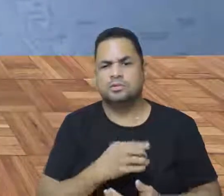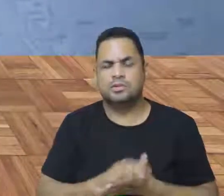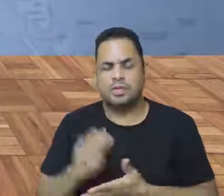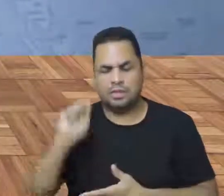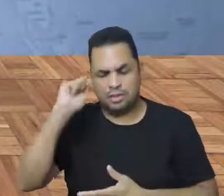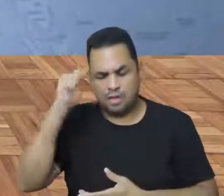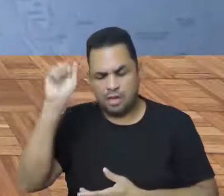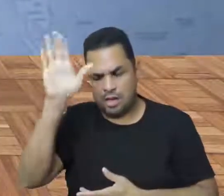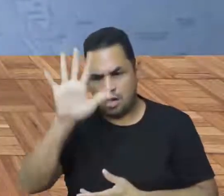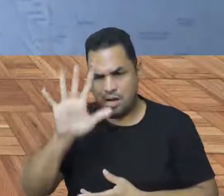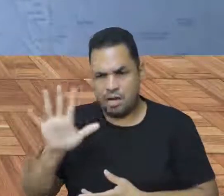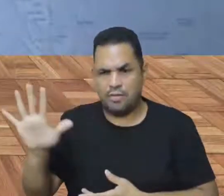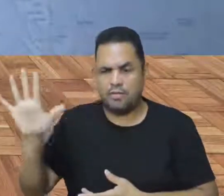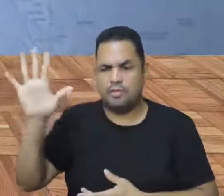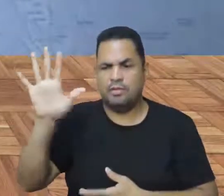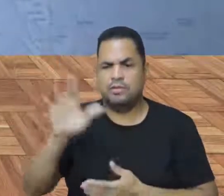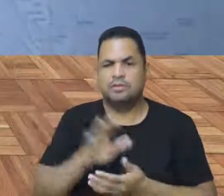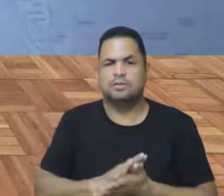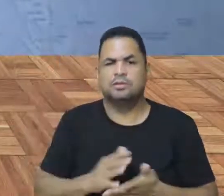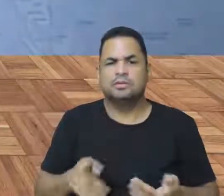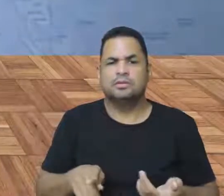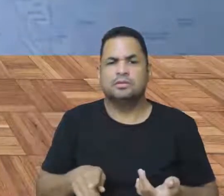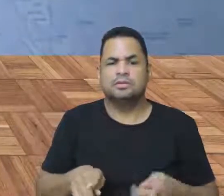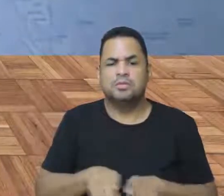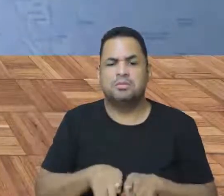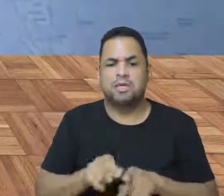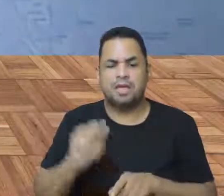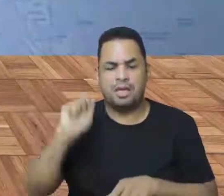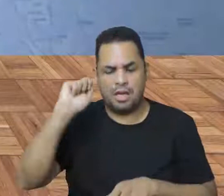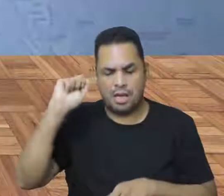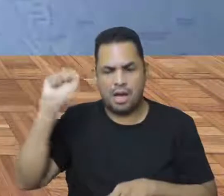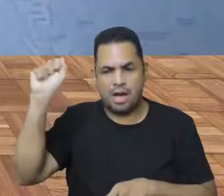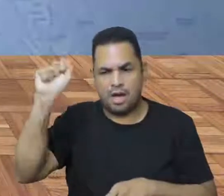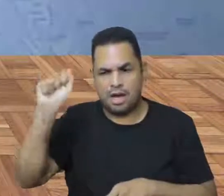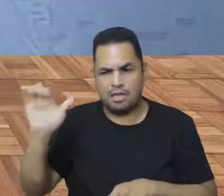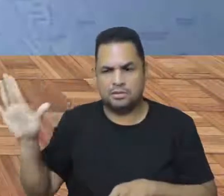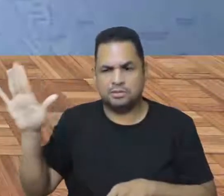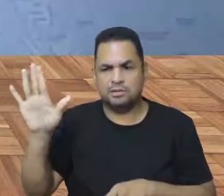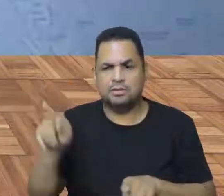África, nós estamos falando da maior parte da Ásia.